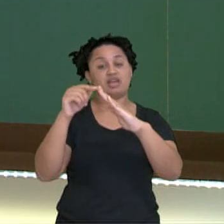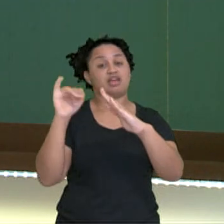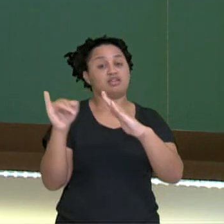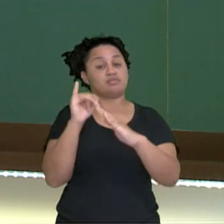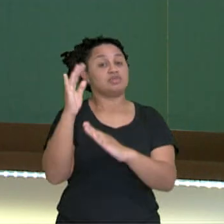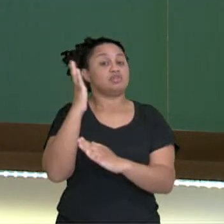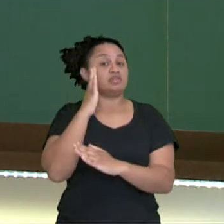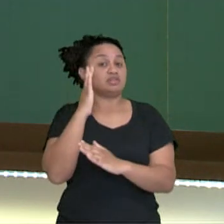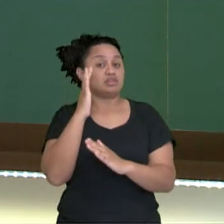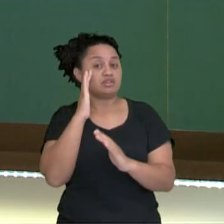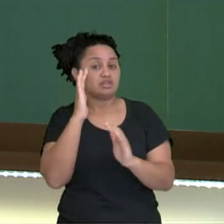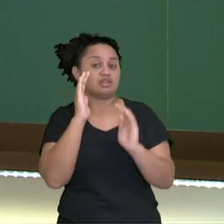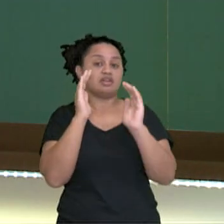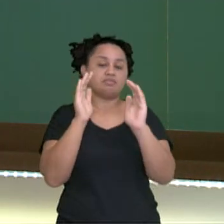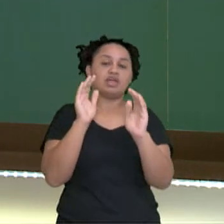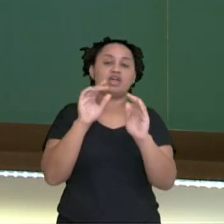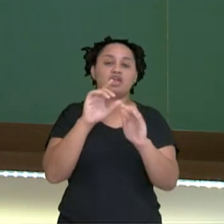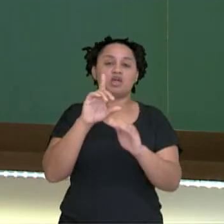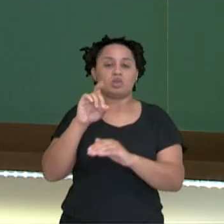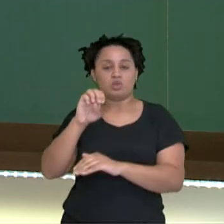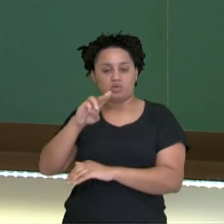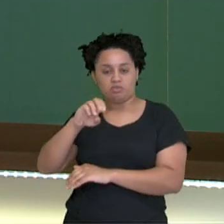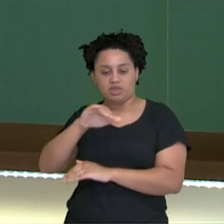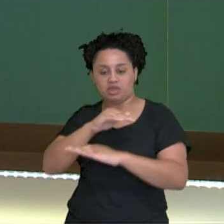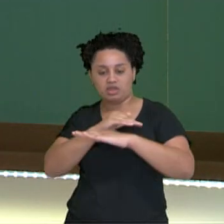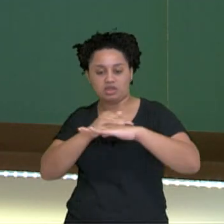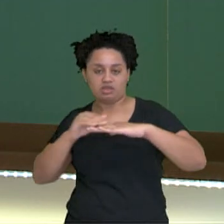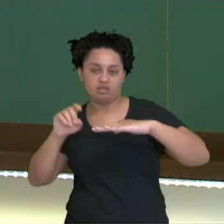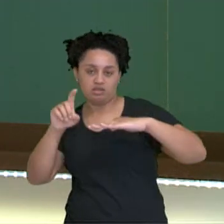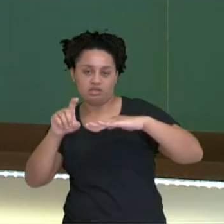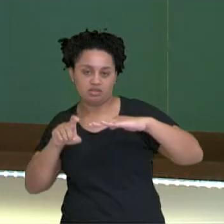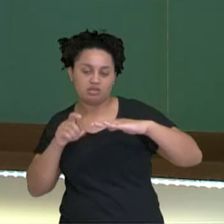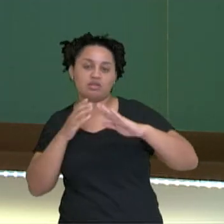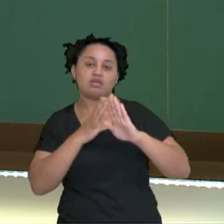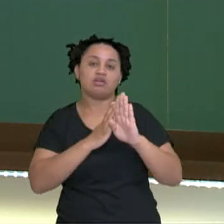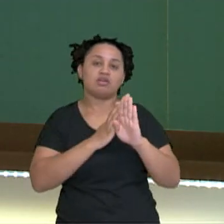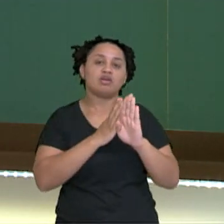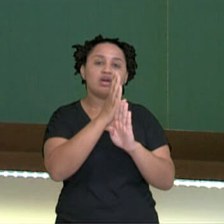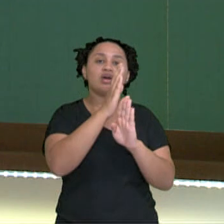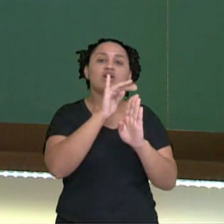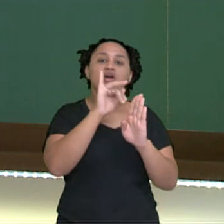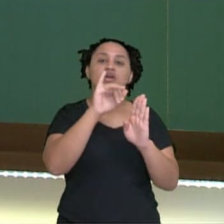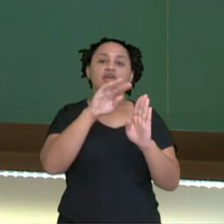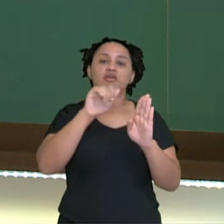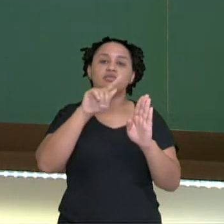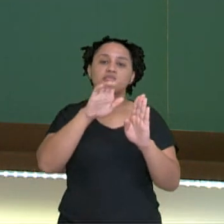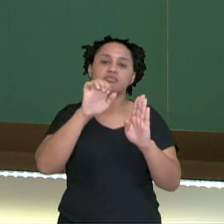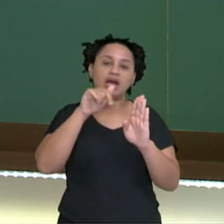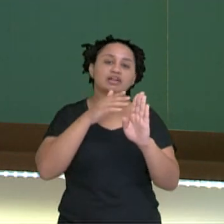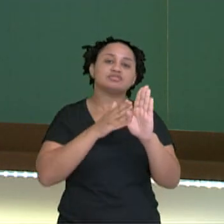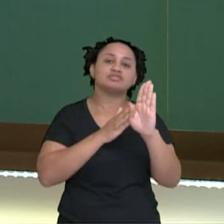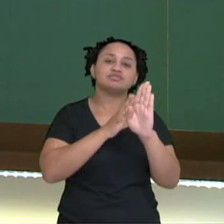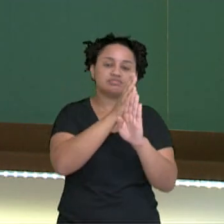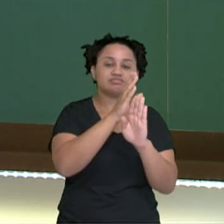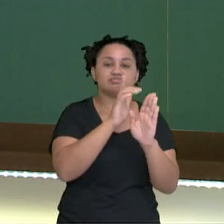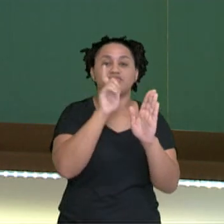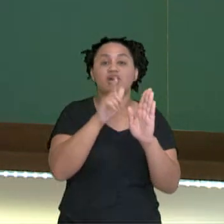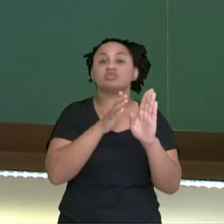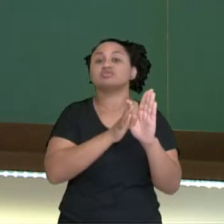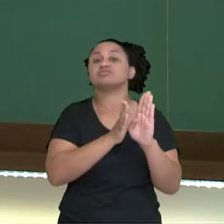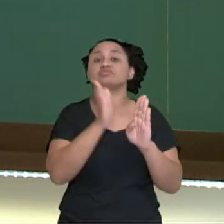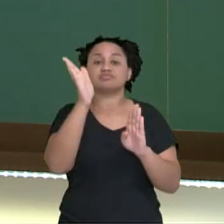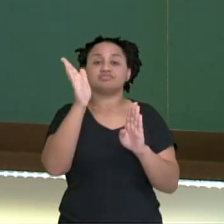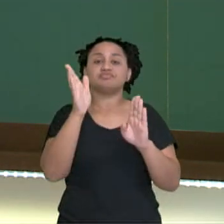conhecer o conjunto domínio, que é onde a função existe, o conjunto contradomínio, que é para onde a função vai,